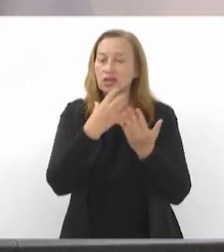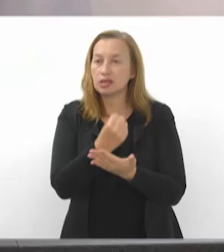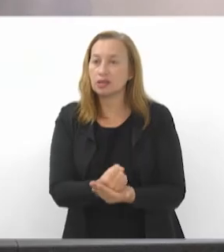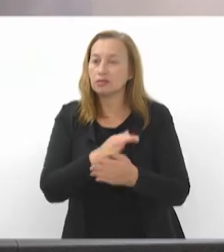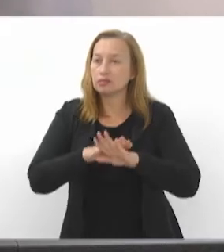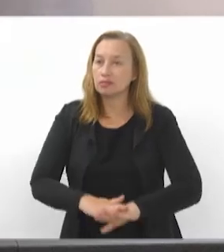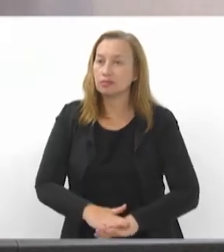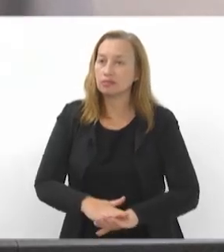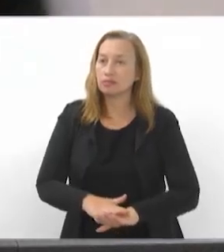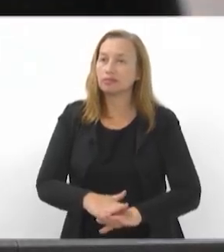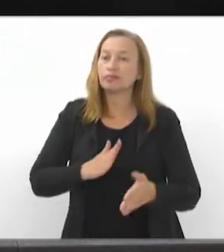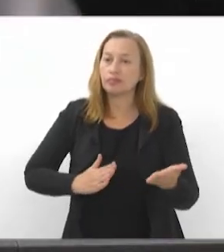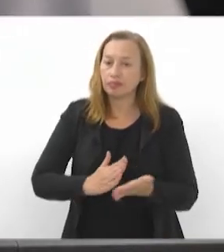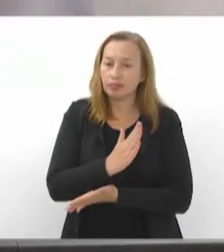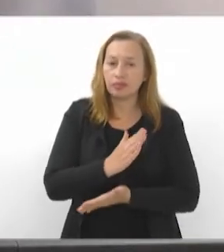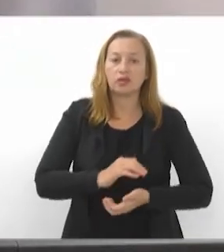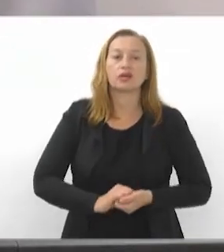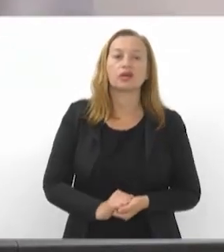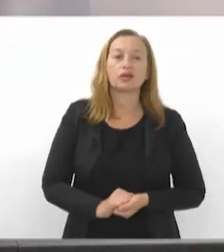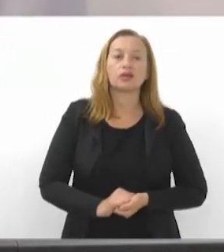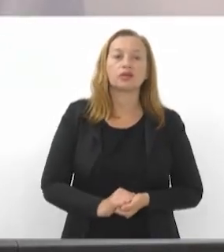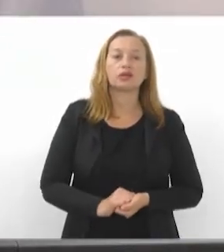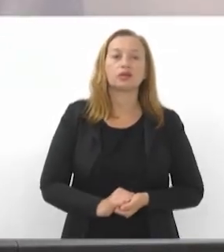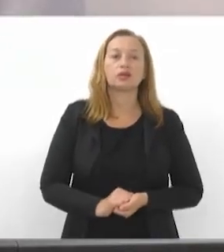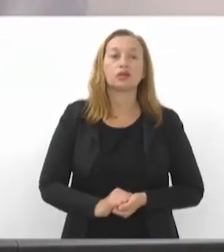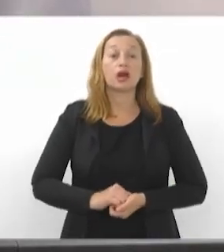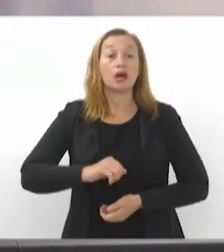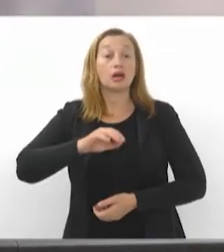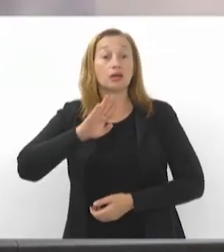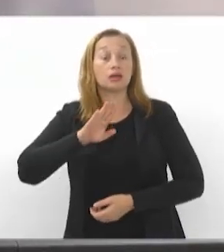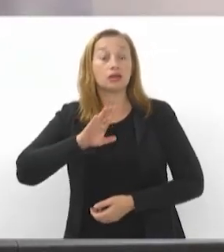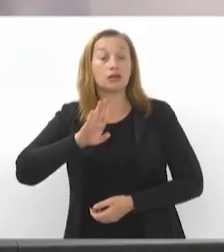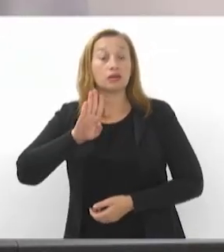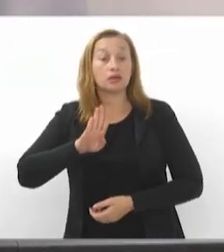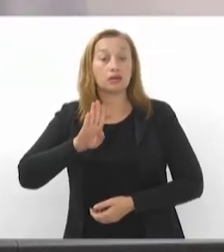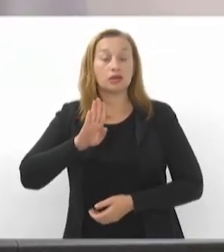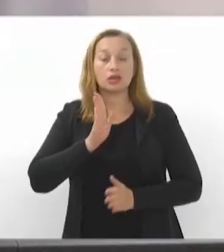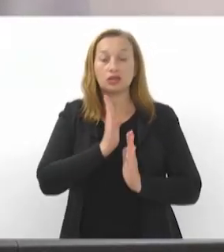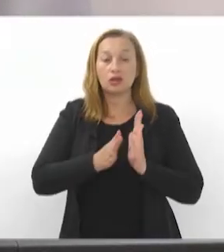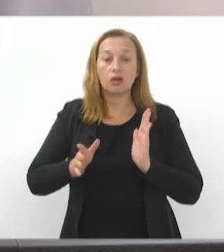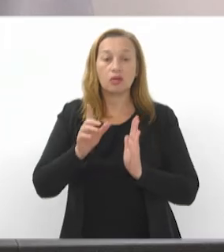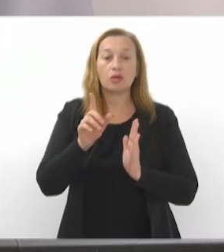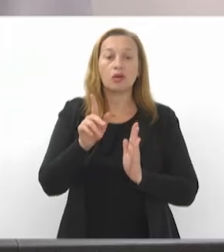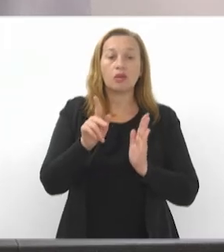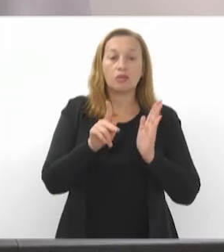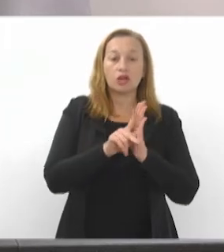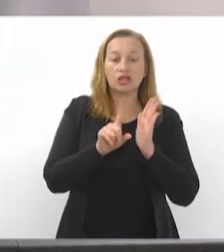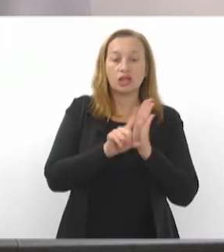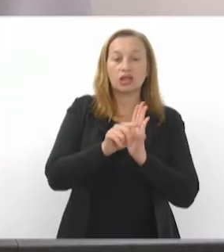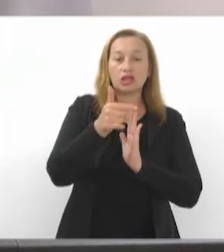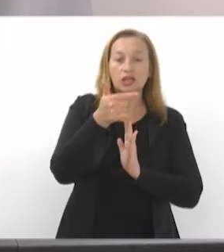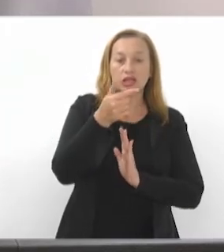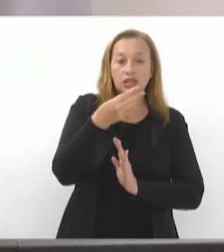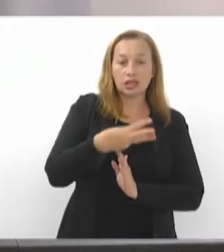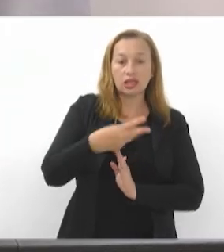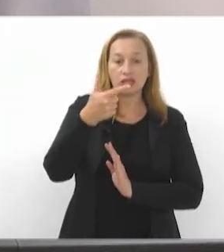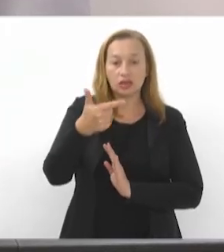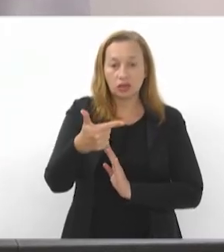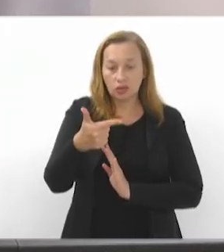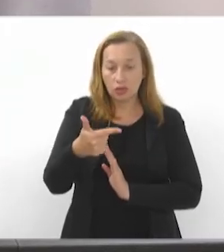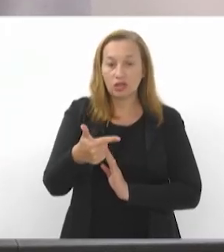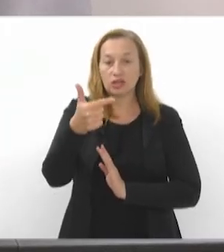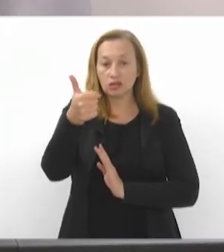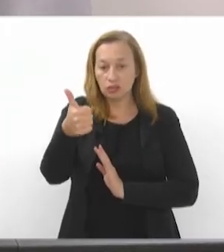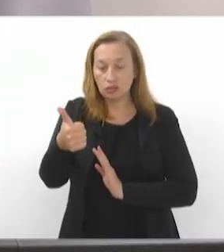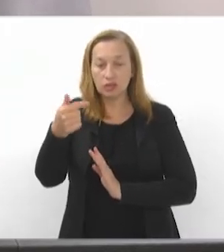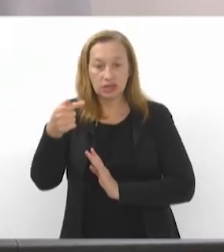aprovam, permaneçam como estão, aprovado. O item B das questões de ordem é o projeto de lei 3217 de 24, de